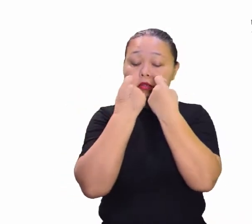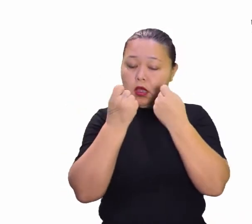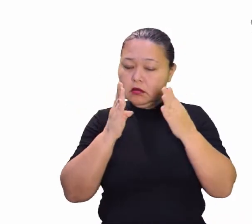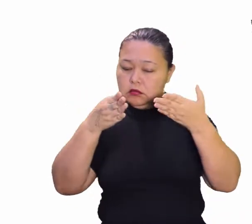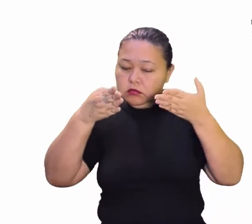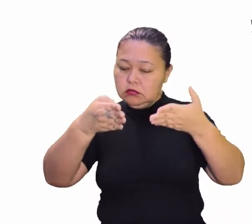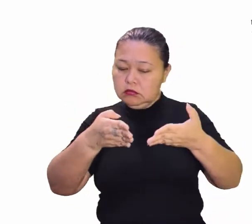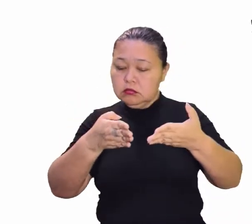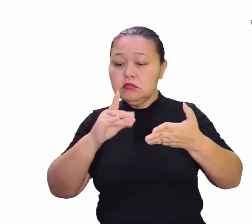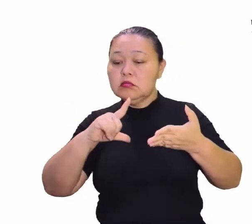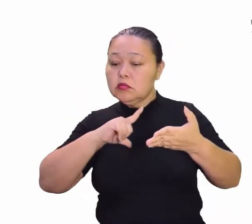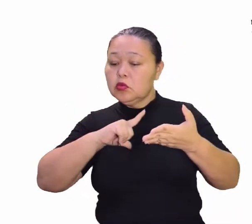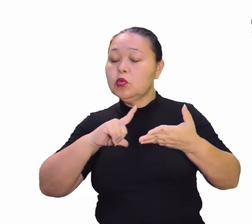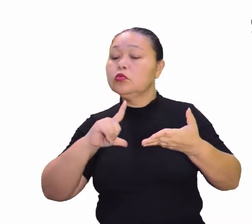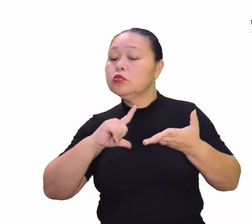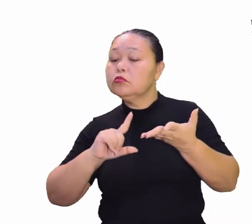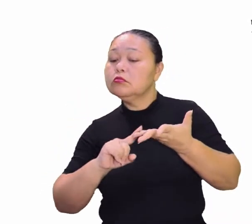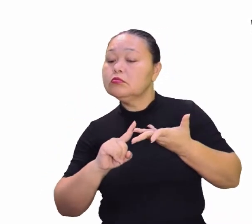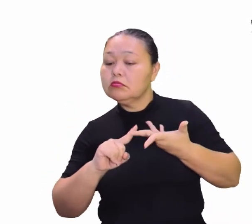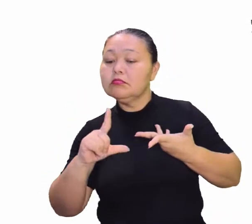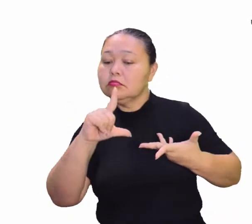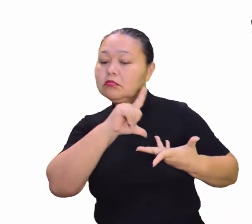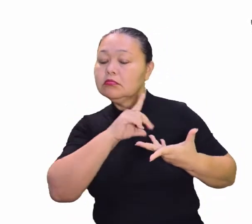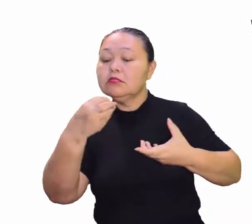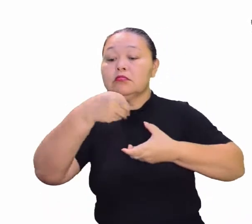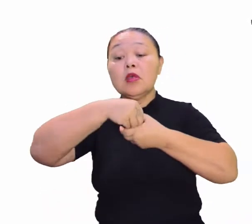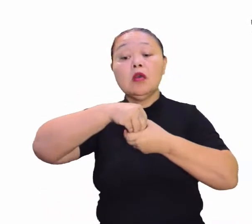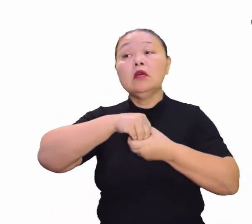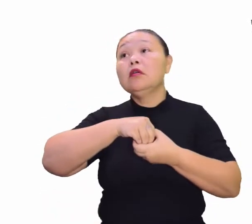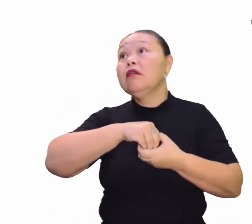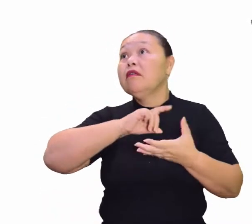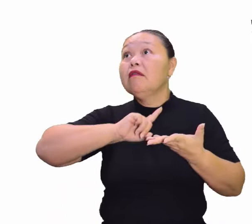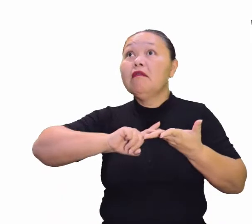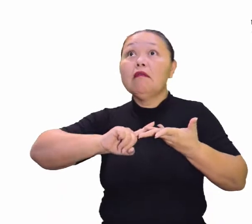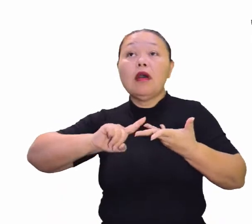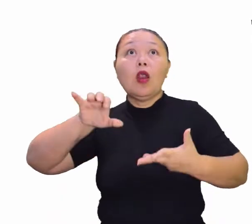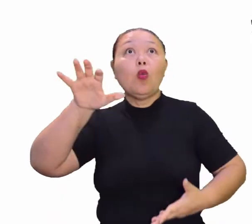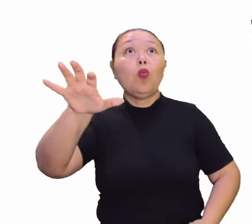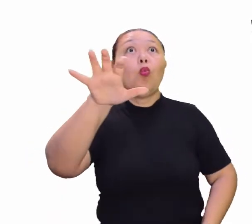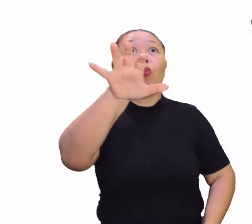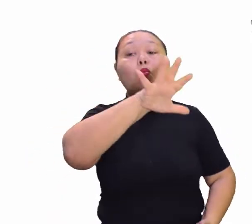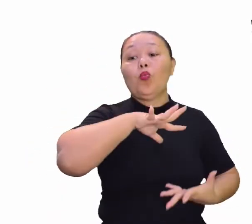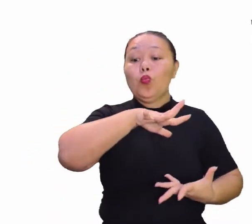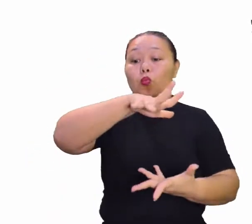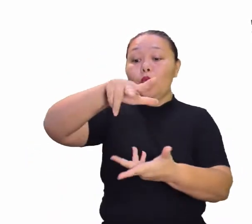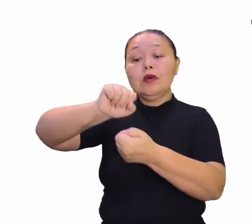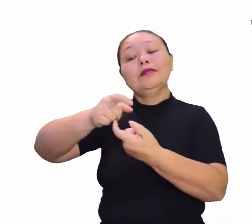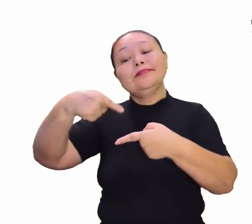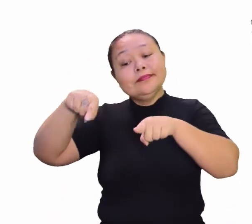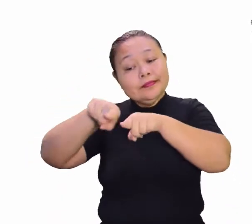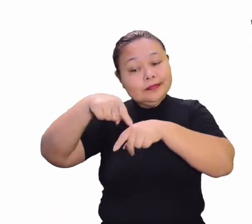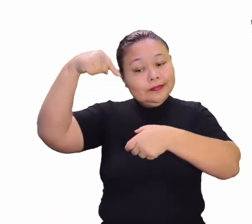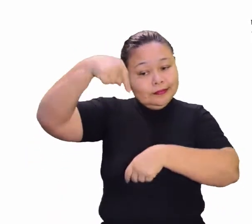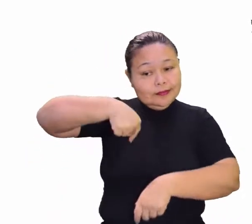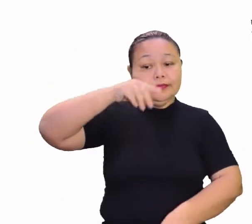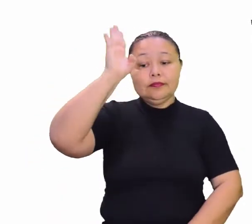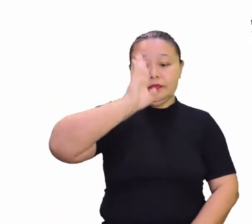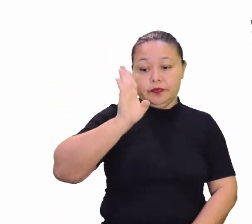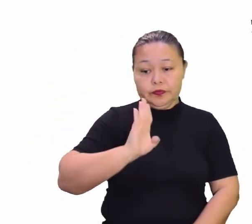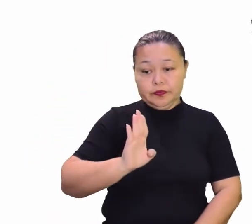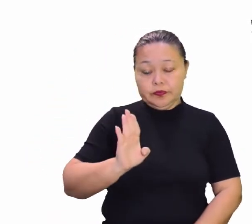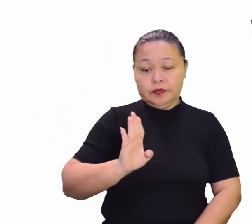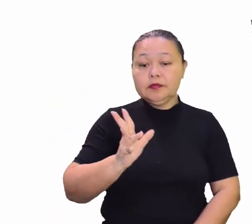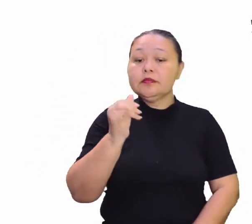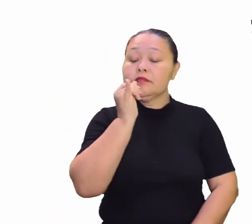interesses e privilégios. Isso em vários lugares do mundo, inclusive no próprio Brasil. Quando a gente fala aí, por